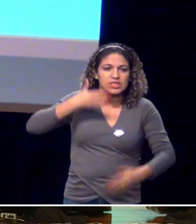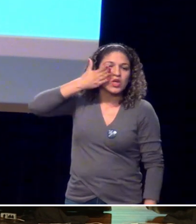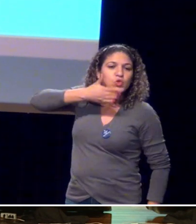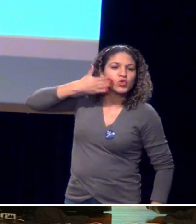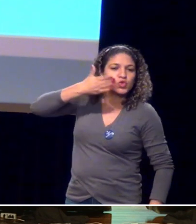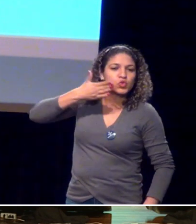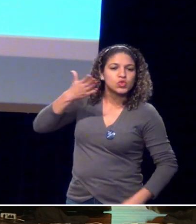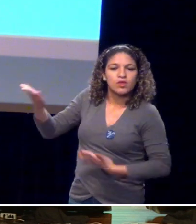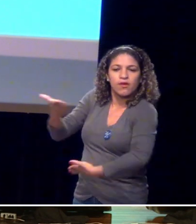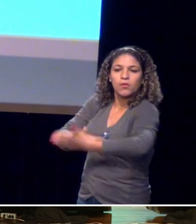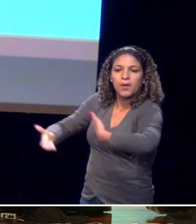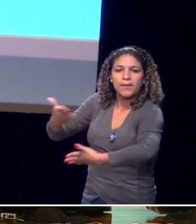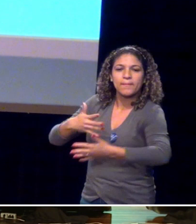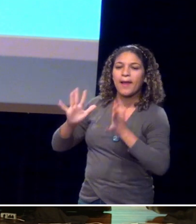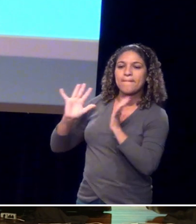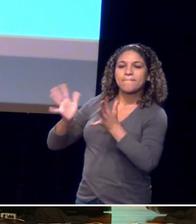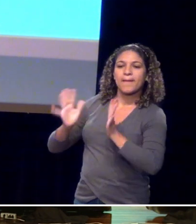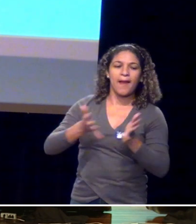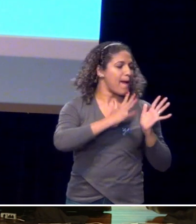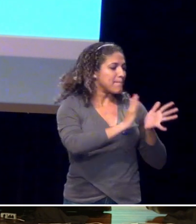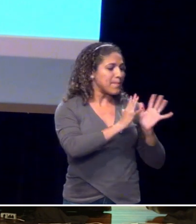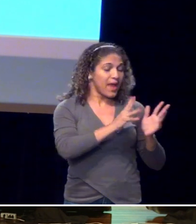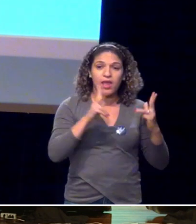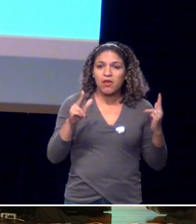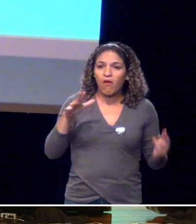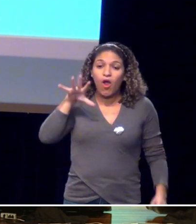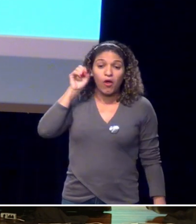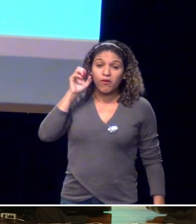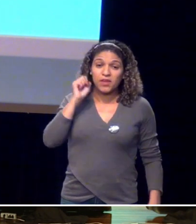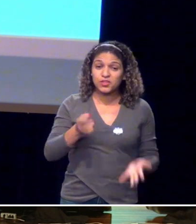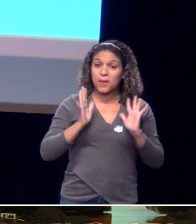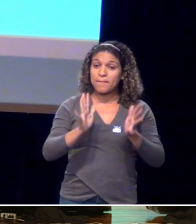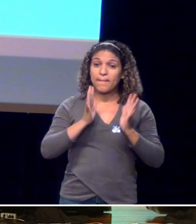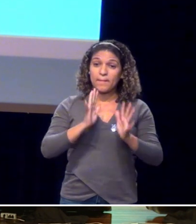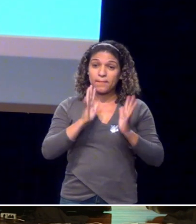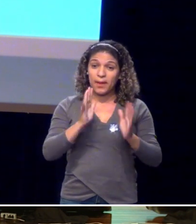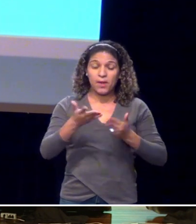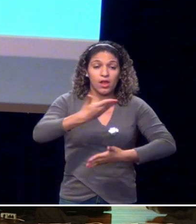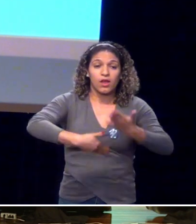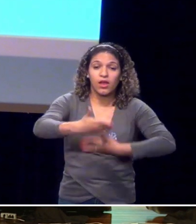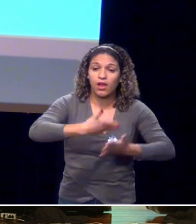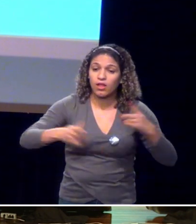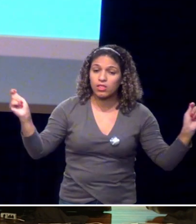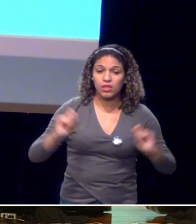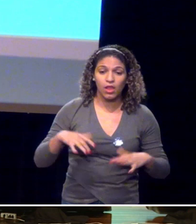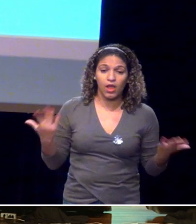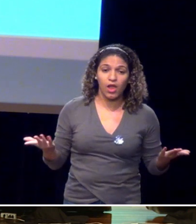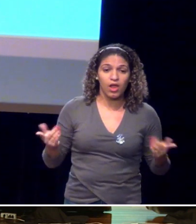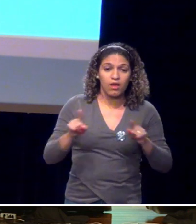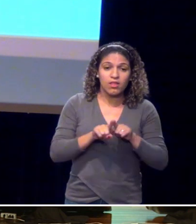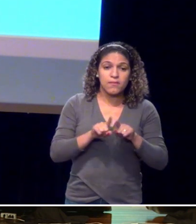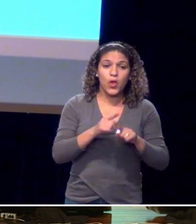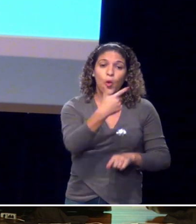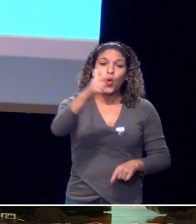com outros surdos, com ouvintes que falam Libras, porém com outros surdos que podem dar